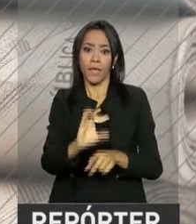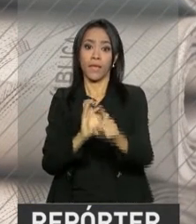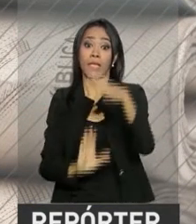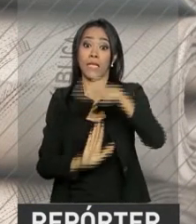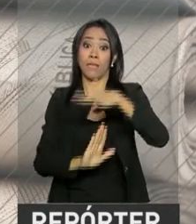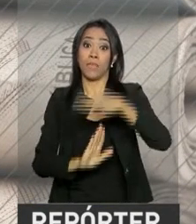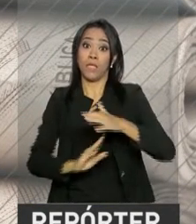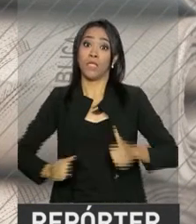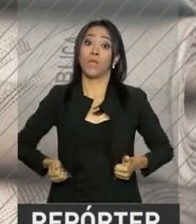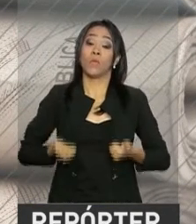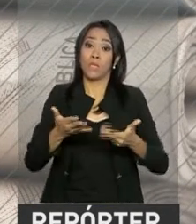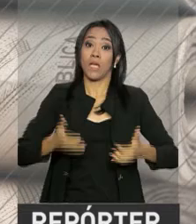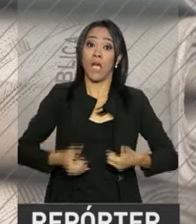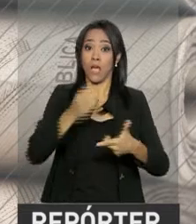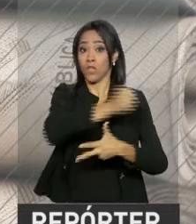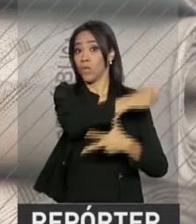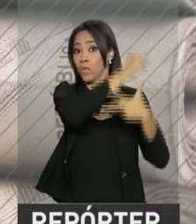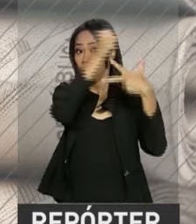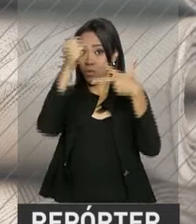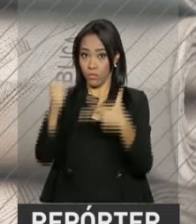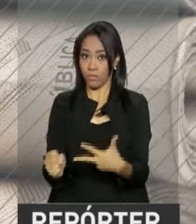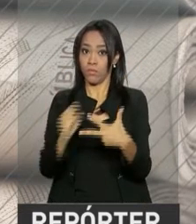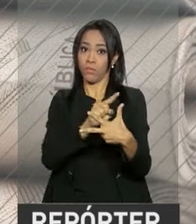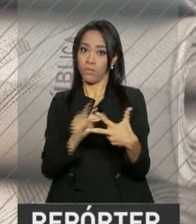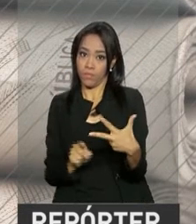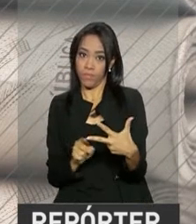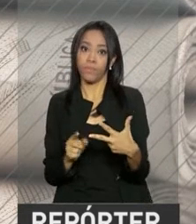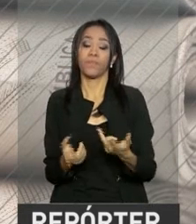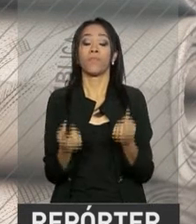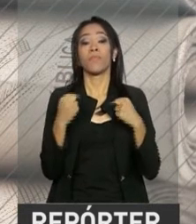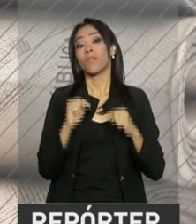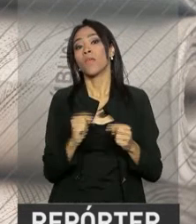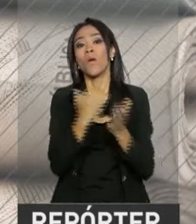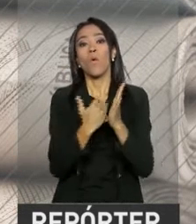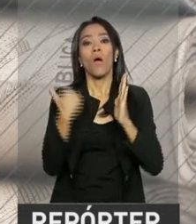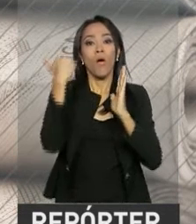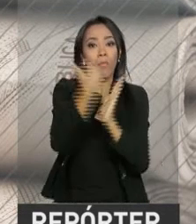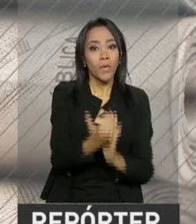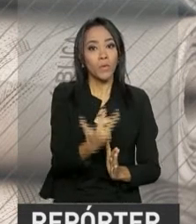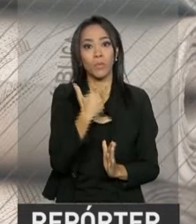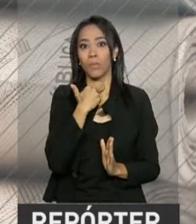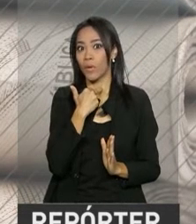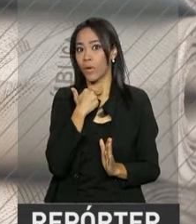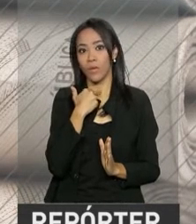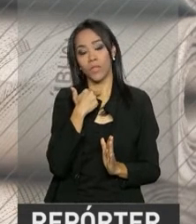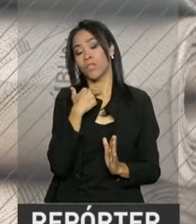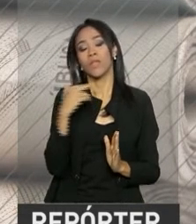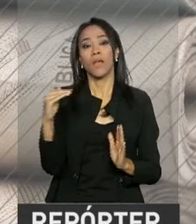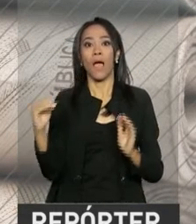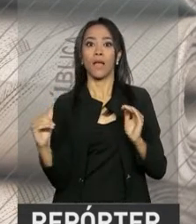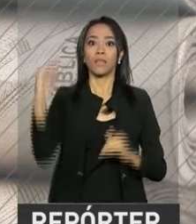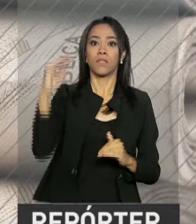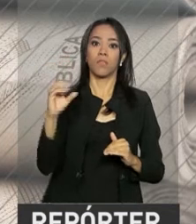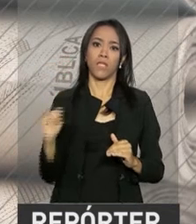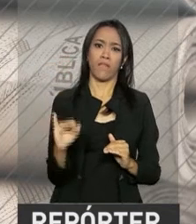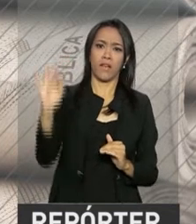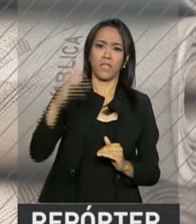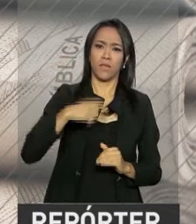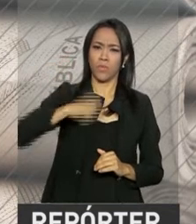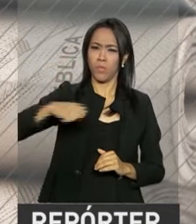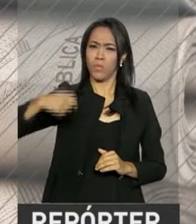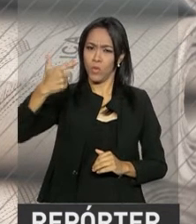três poderes executivo legislativo e judiciário o aumento não poderá ser maior que a inflação acumulada em 12